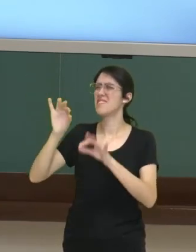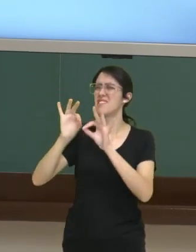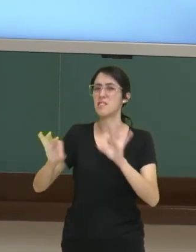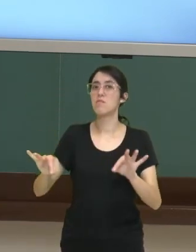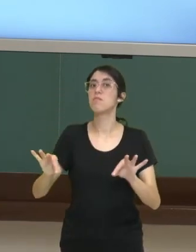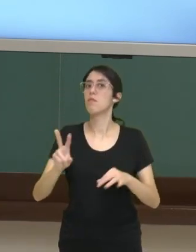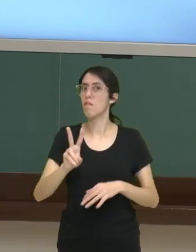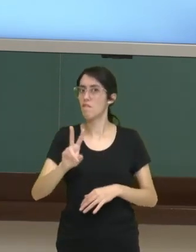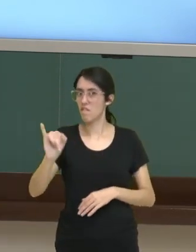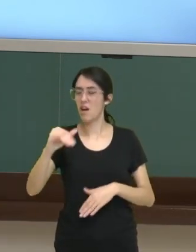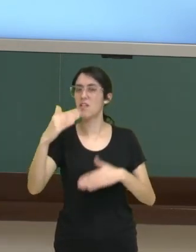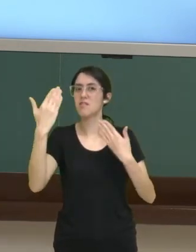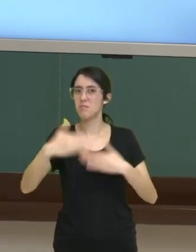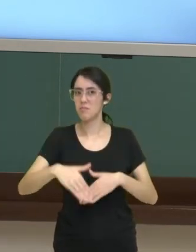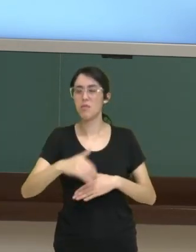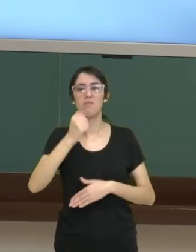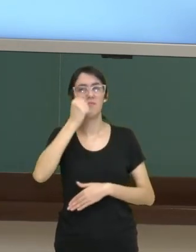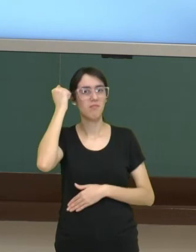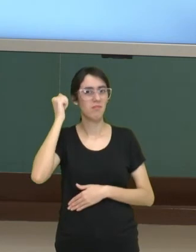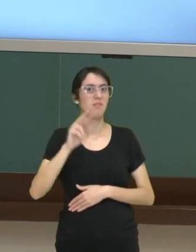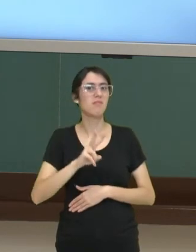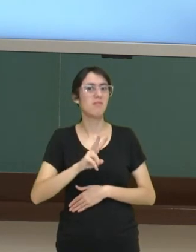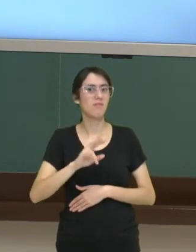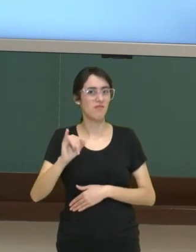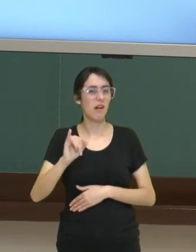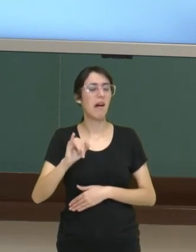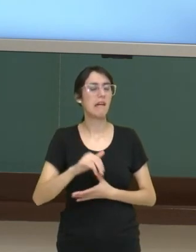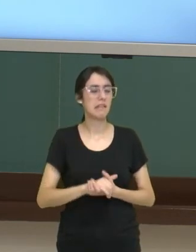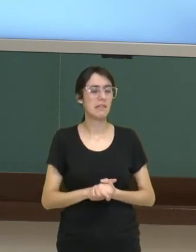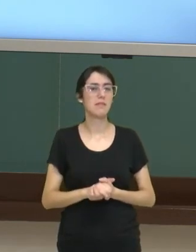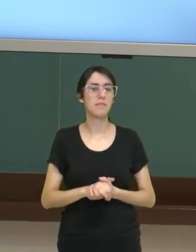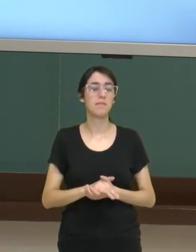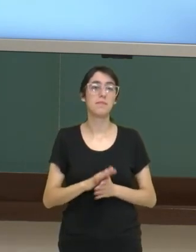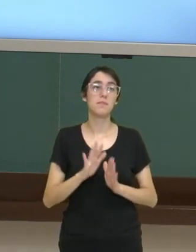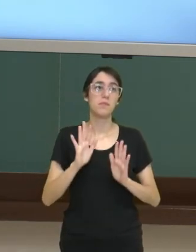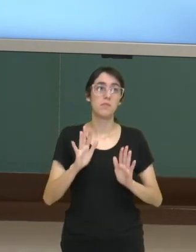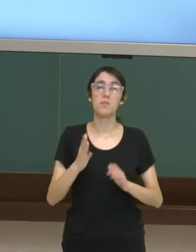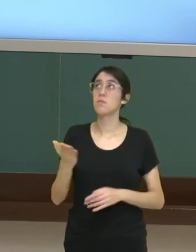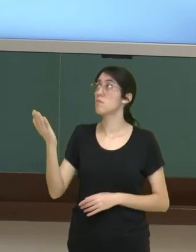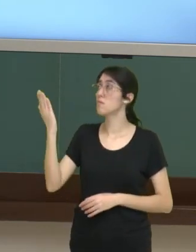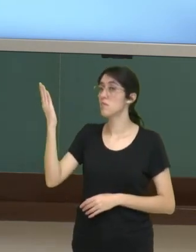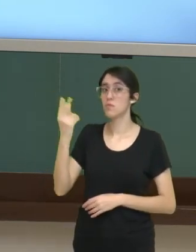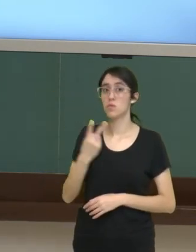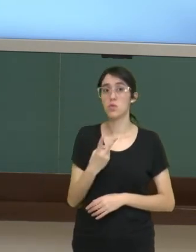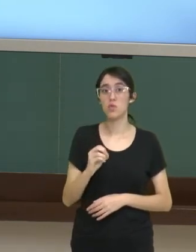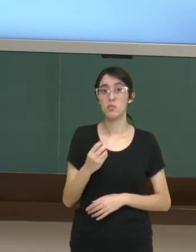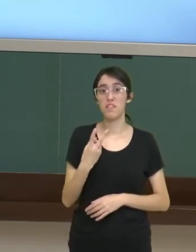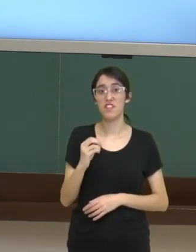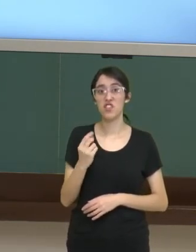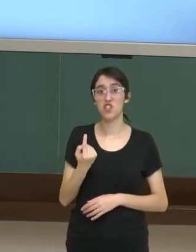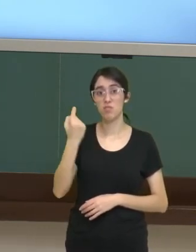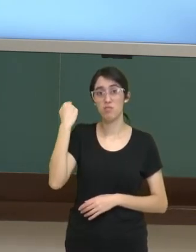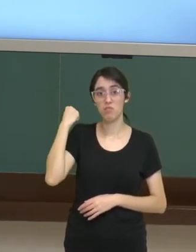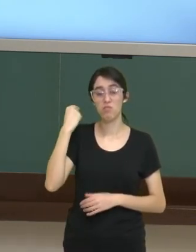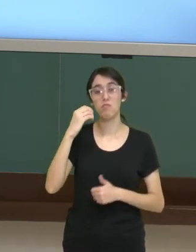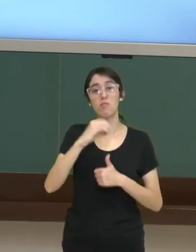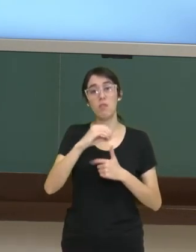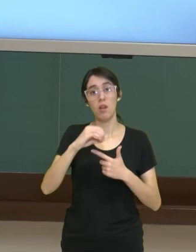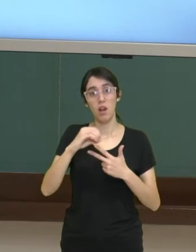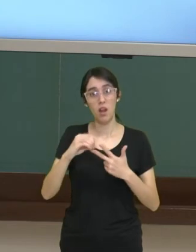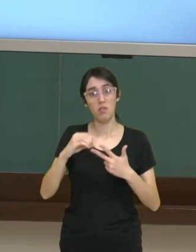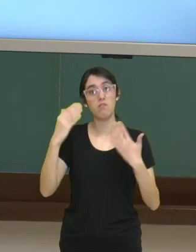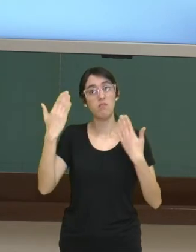Vai, mas normalmente é cobrado acessório. Mas 2020, no Enem Digital, foi cobrado exatamente